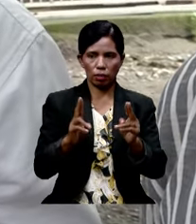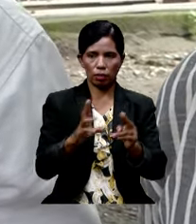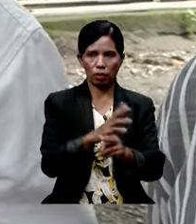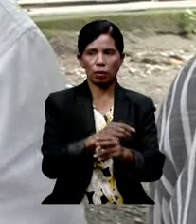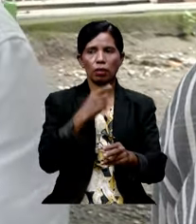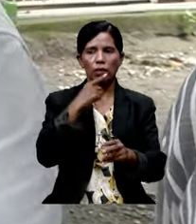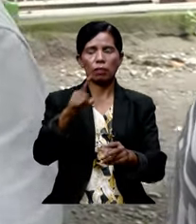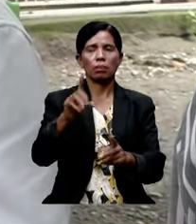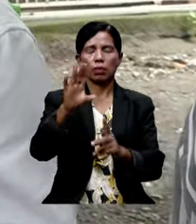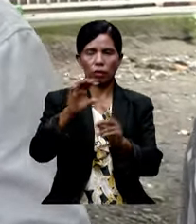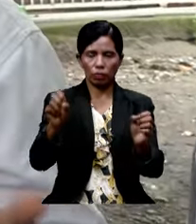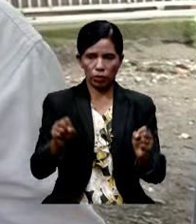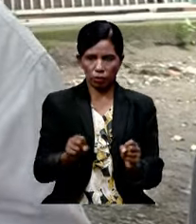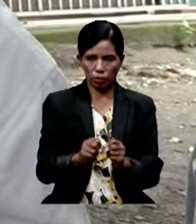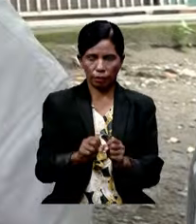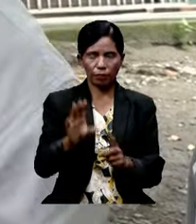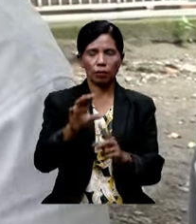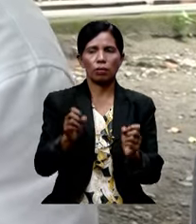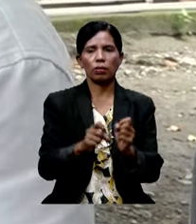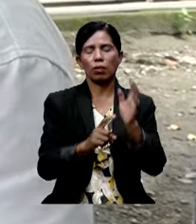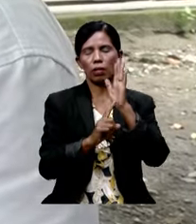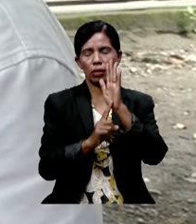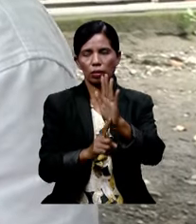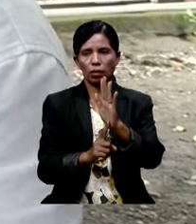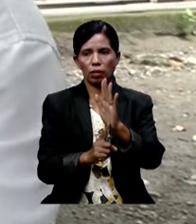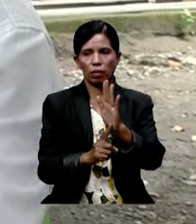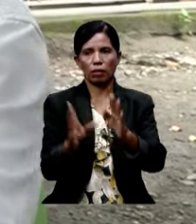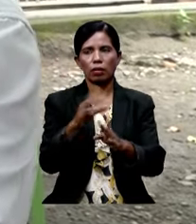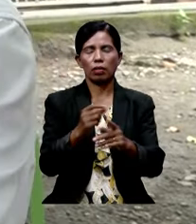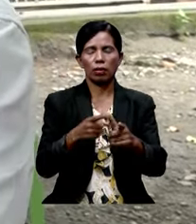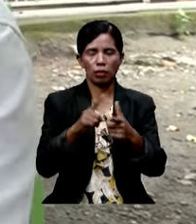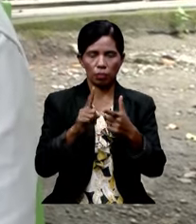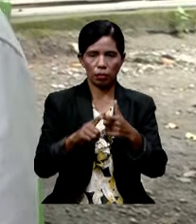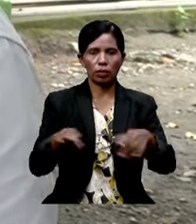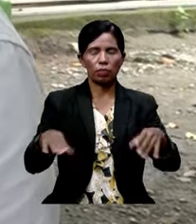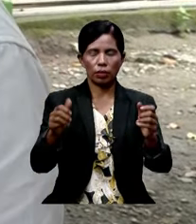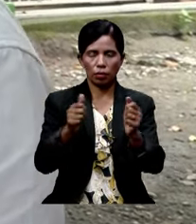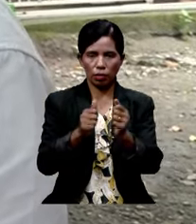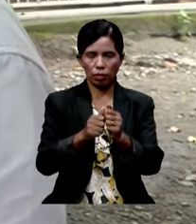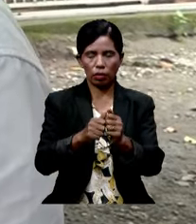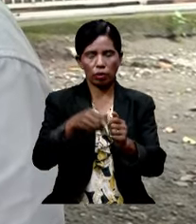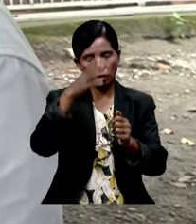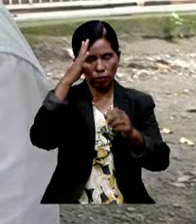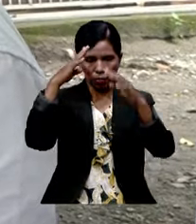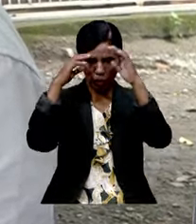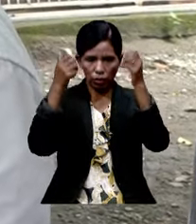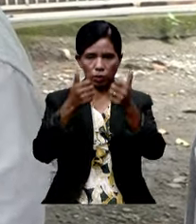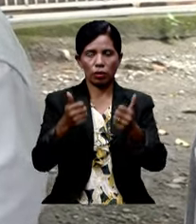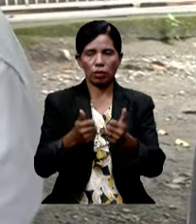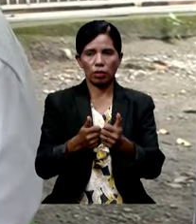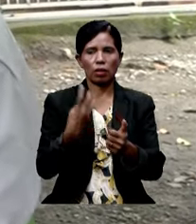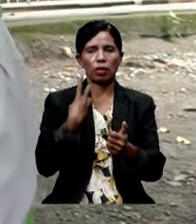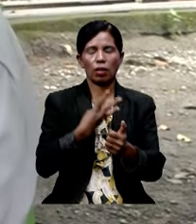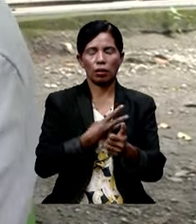ba sepsuku sepsuku hato ba sion assessor principal depois correno sion presidente autoridade a mi